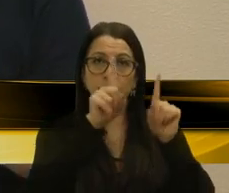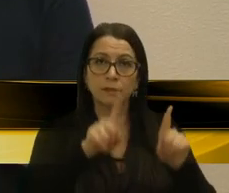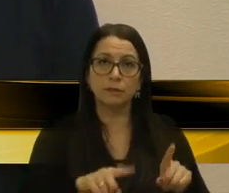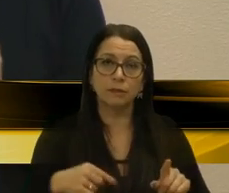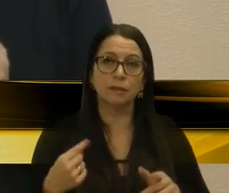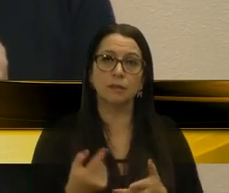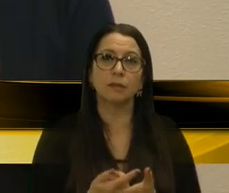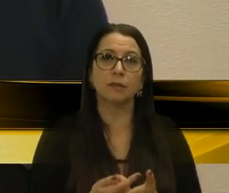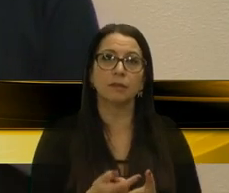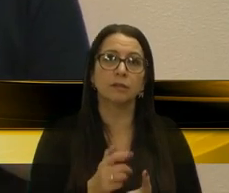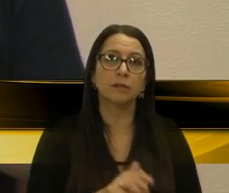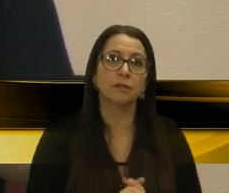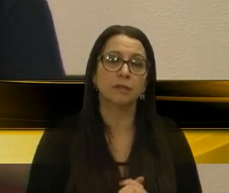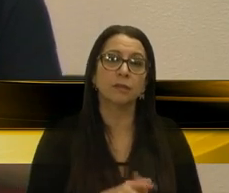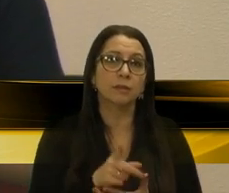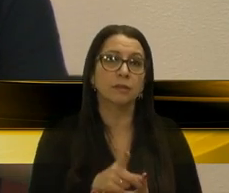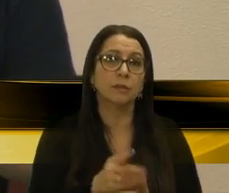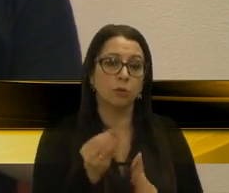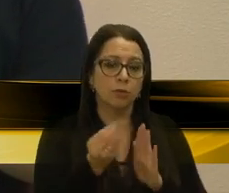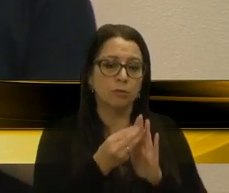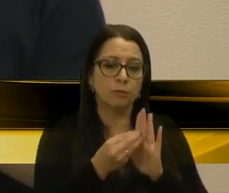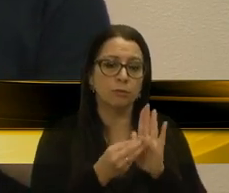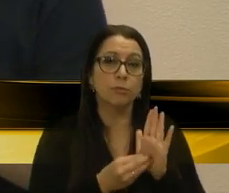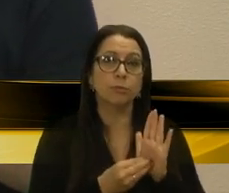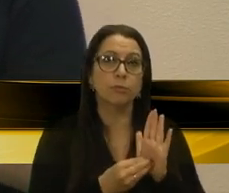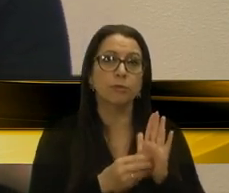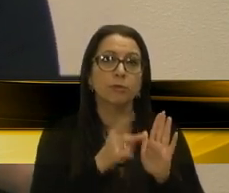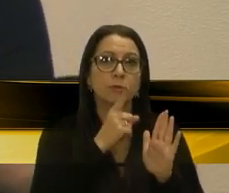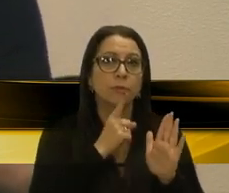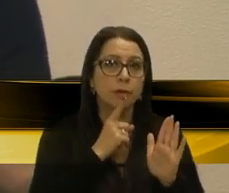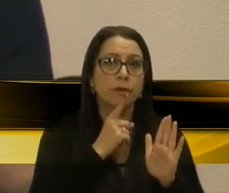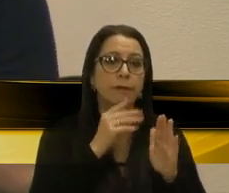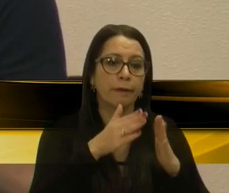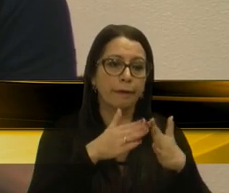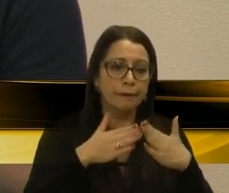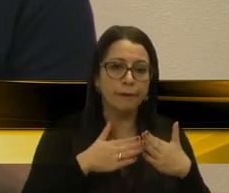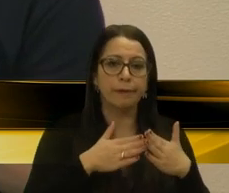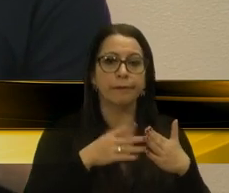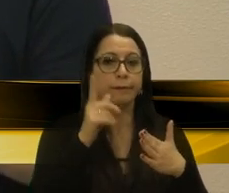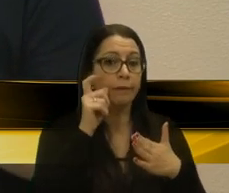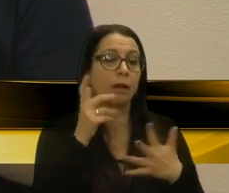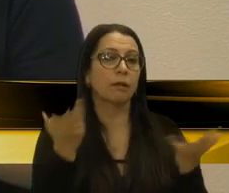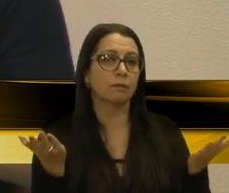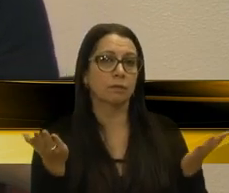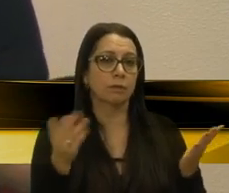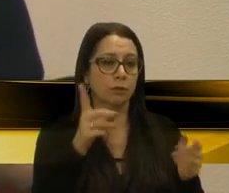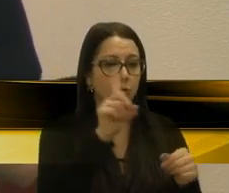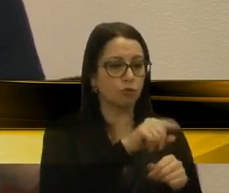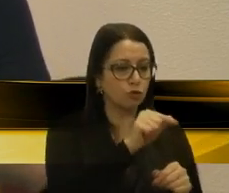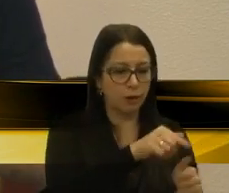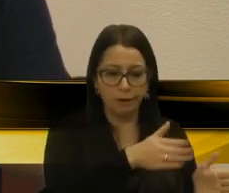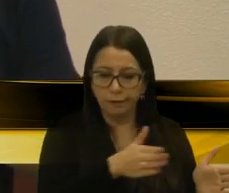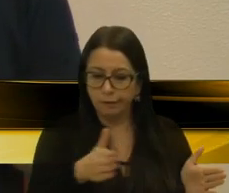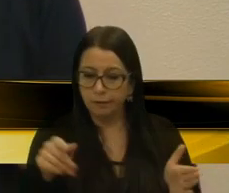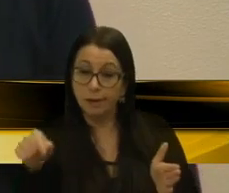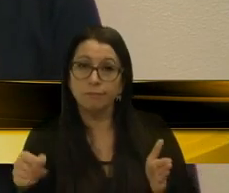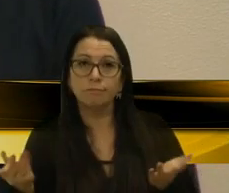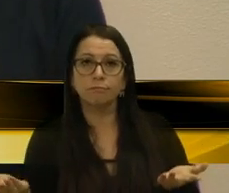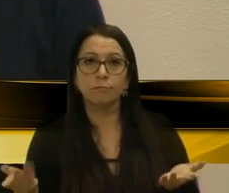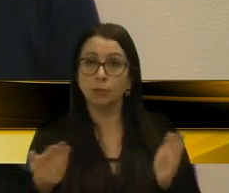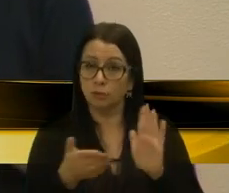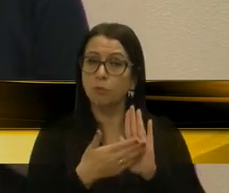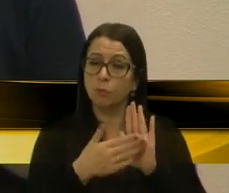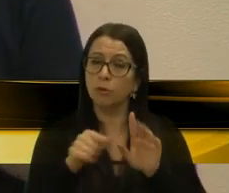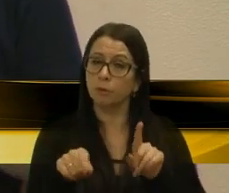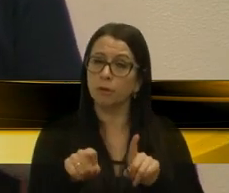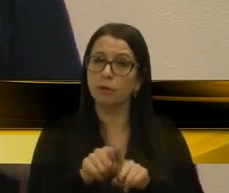que é atualizada semanalmente, tinha que constar lá, Alberto Meneguzzi, licença, interesse, de tal dia a tal dia. Então, isso eu vou propor também